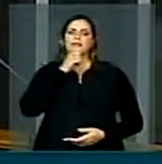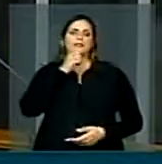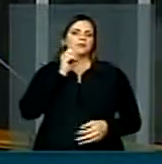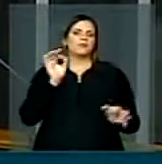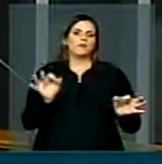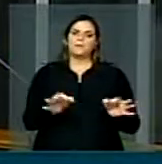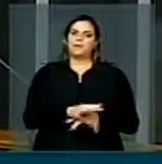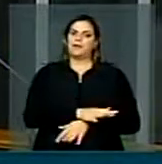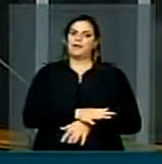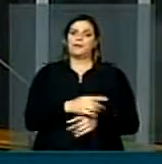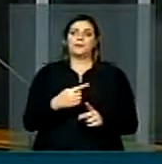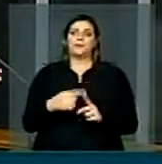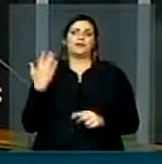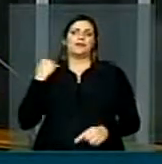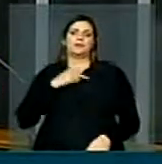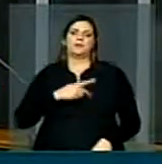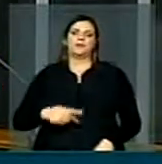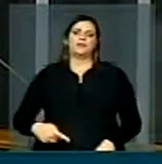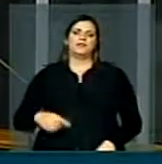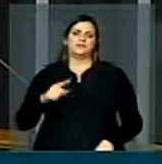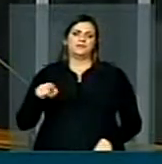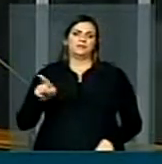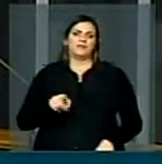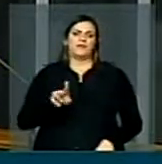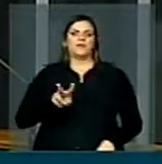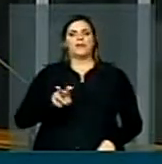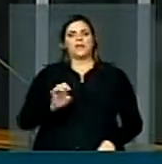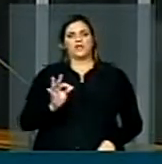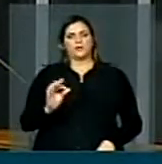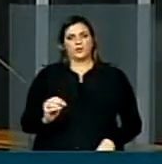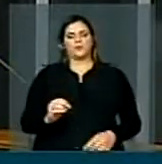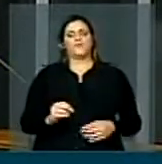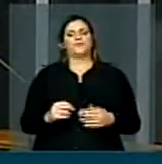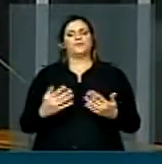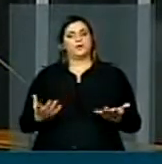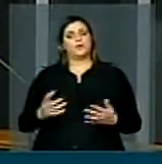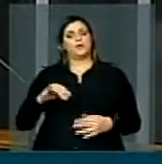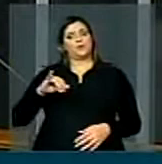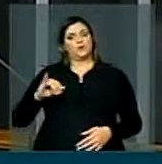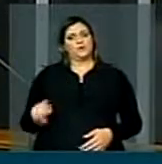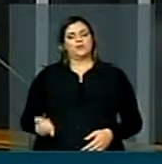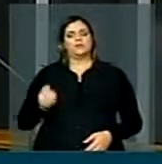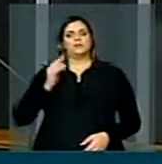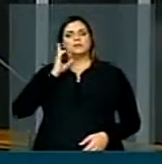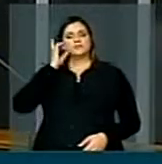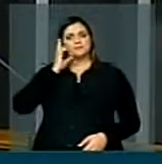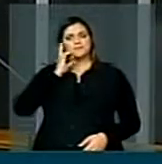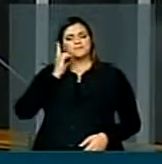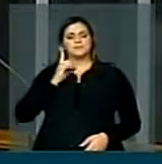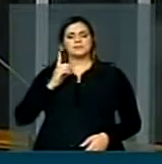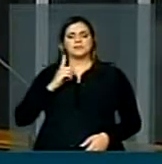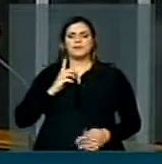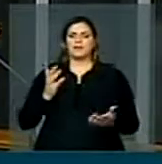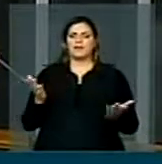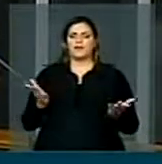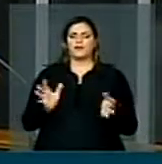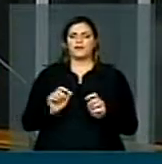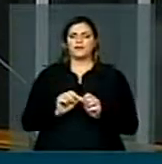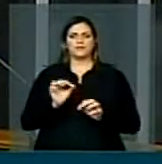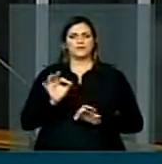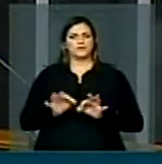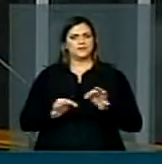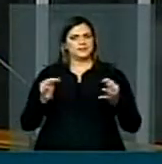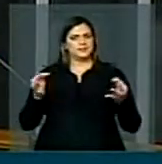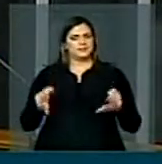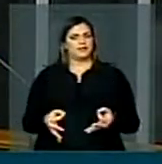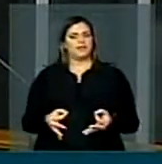vetos parciais feito pela Presidência da República. Portanto, é a oportunidade que os senhores parlamentares têm para fazer justiça a essa